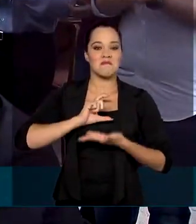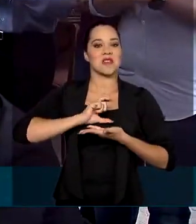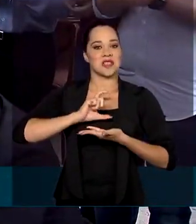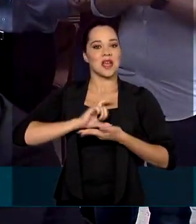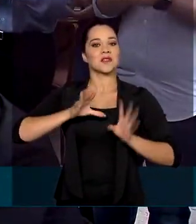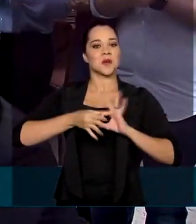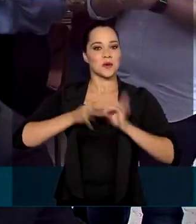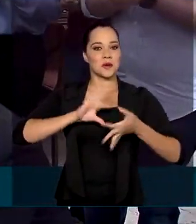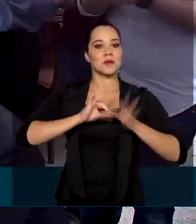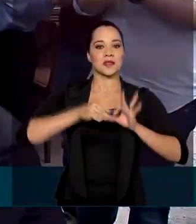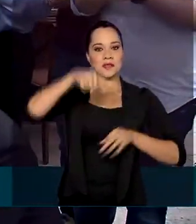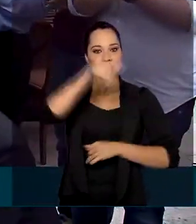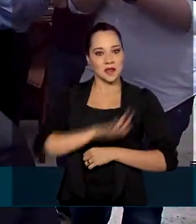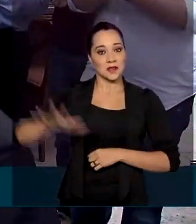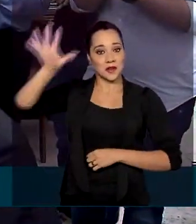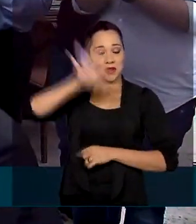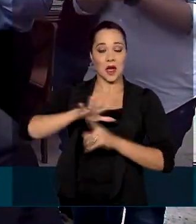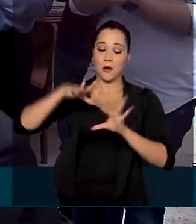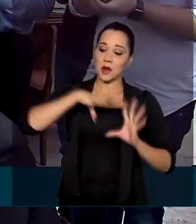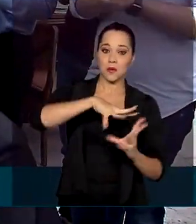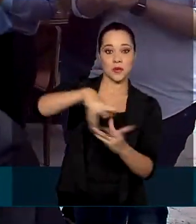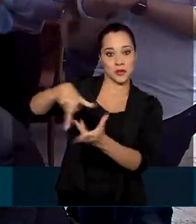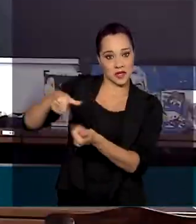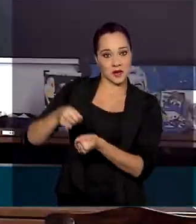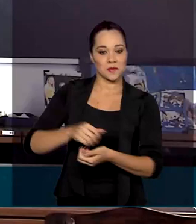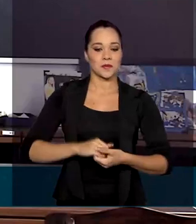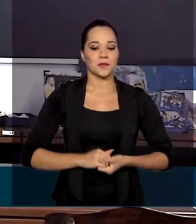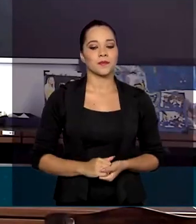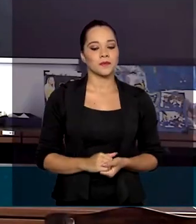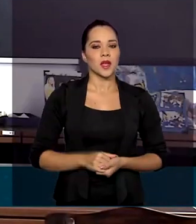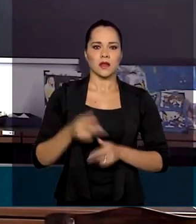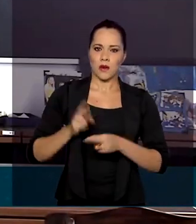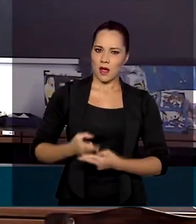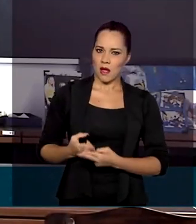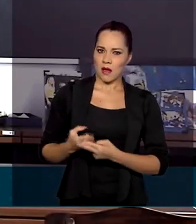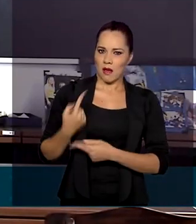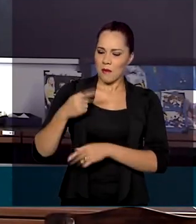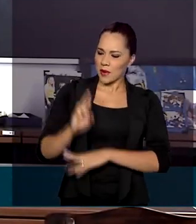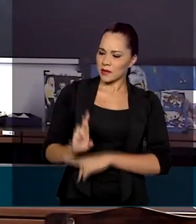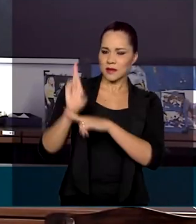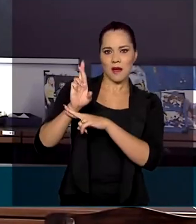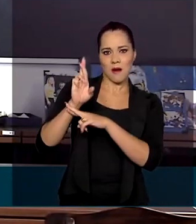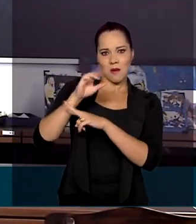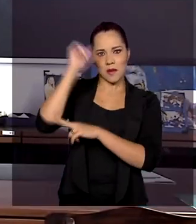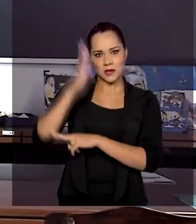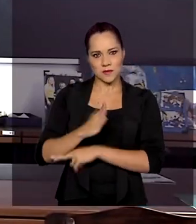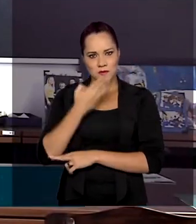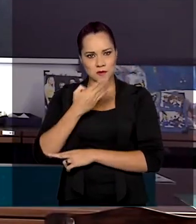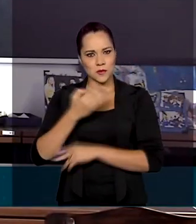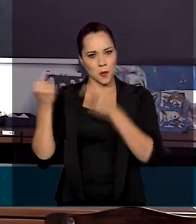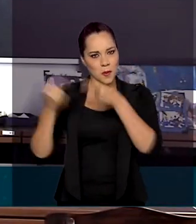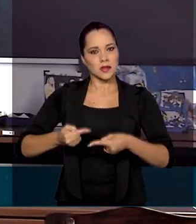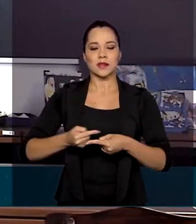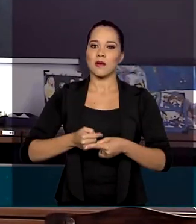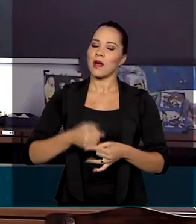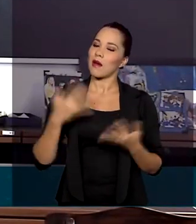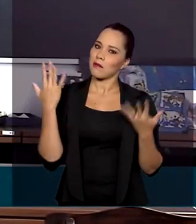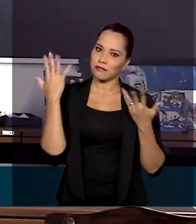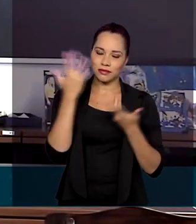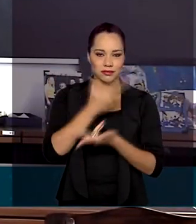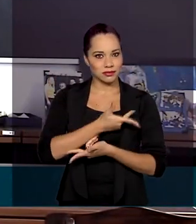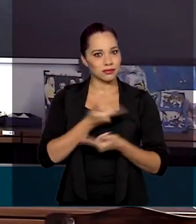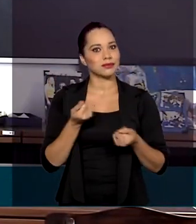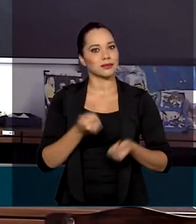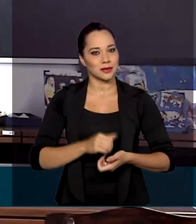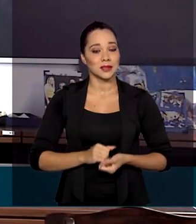em Olimpíadas Nacionais e Internacionais. Representar o Brasil nesse tipo de competição é incrível. Poder